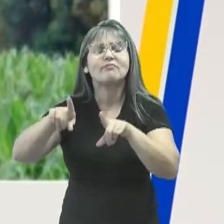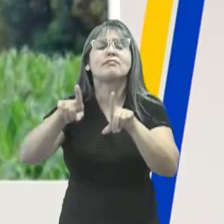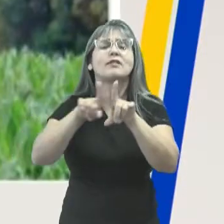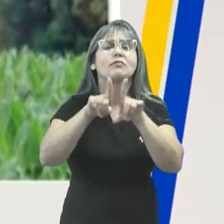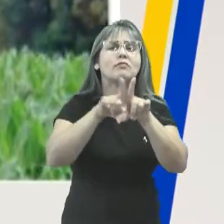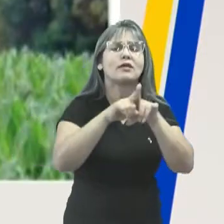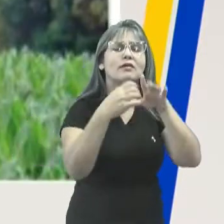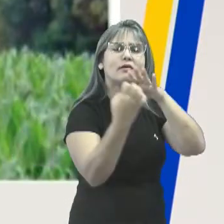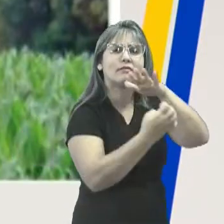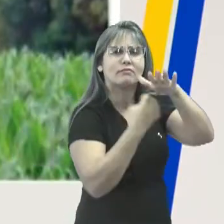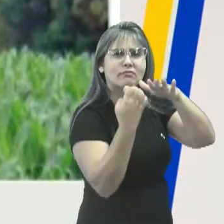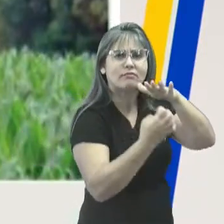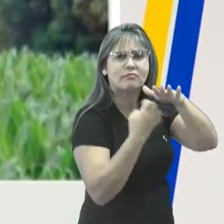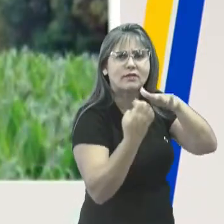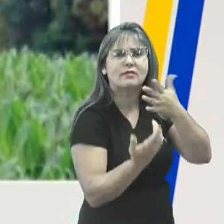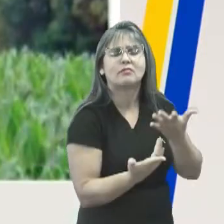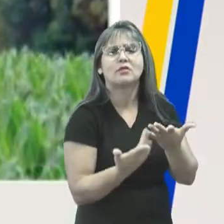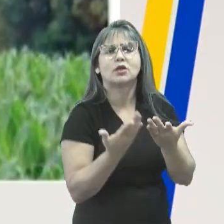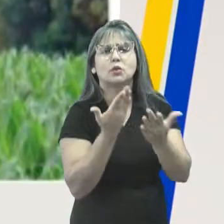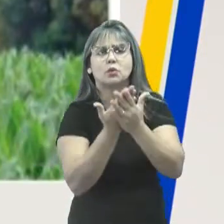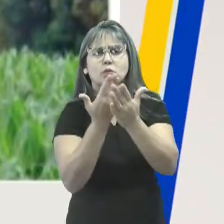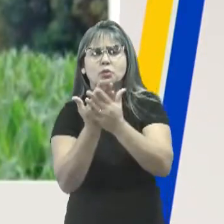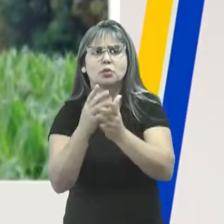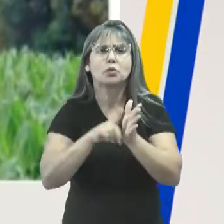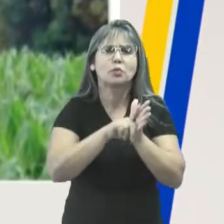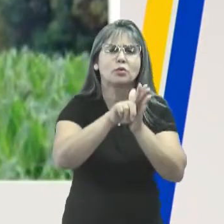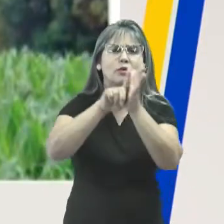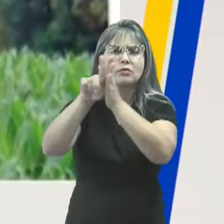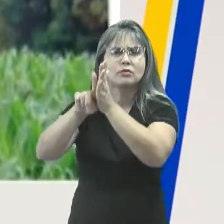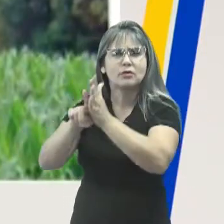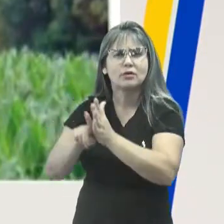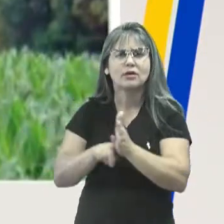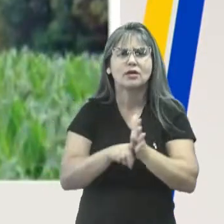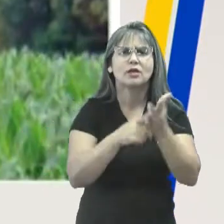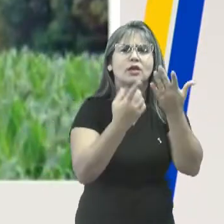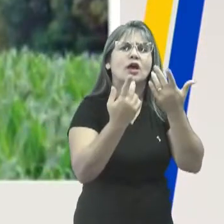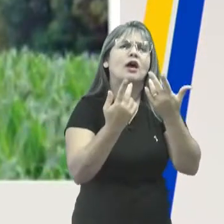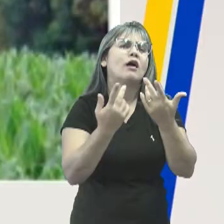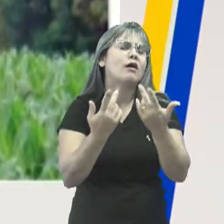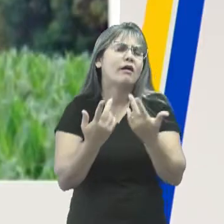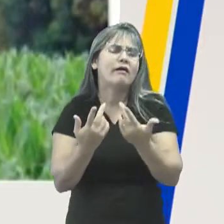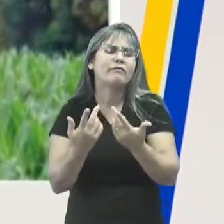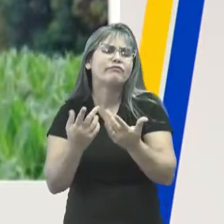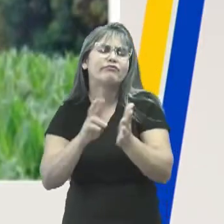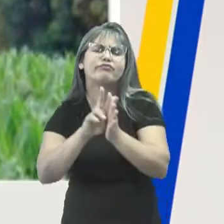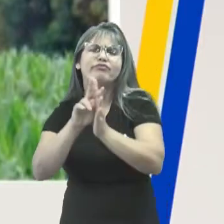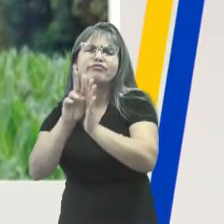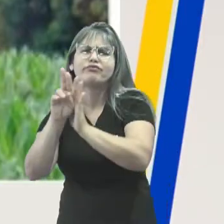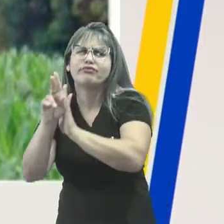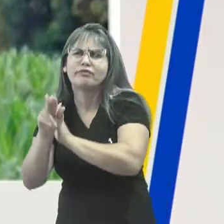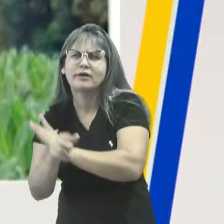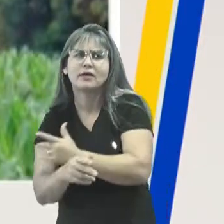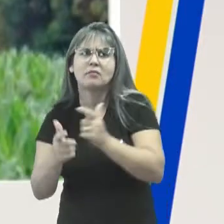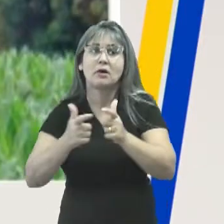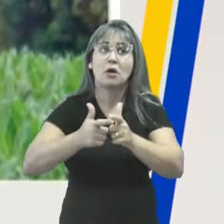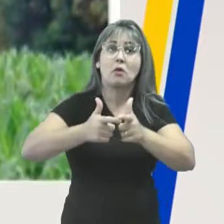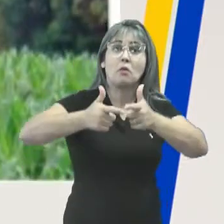estudos e pesquisas a partir de manejo de solo, engenharia genética, para aumentar a produtividade, e